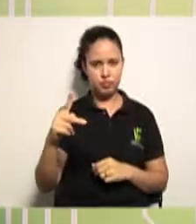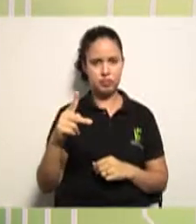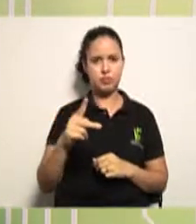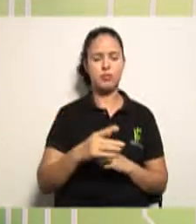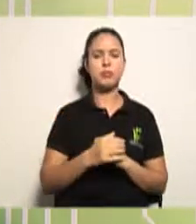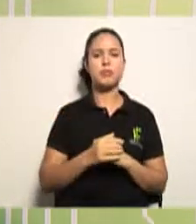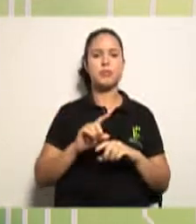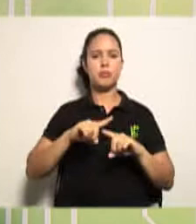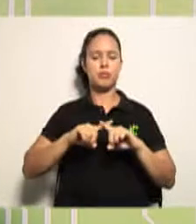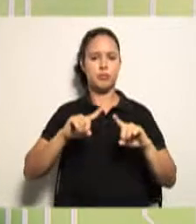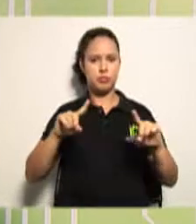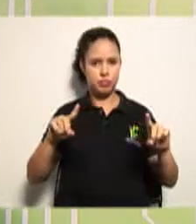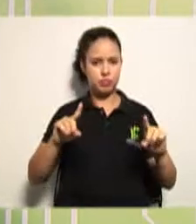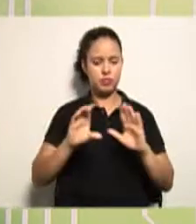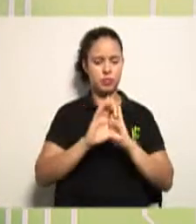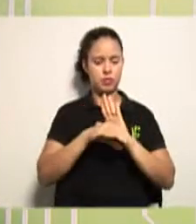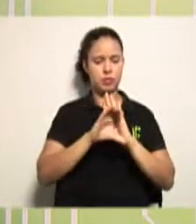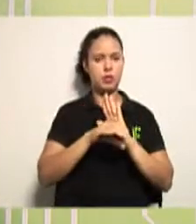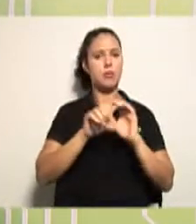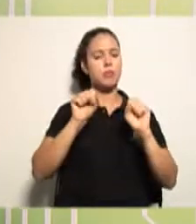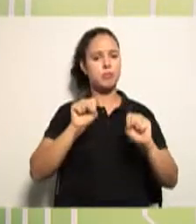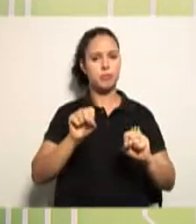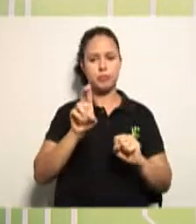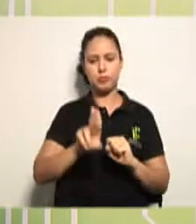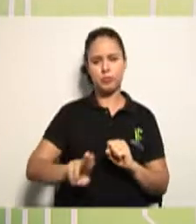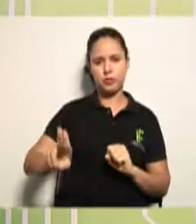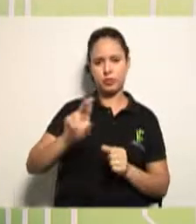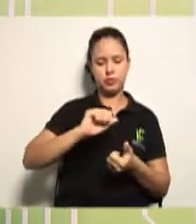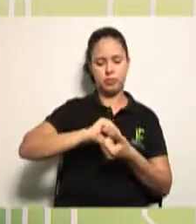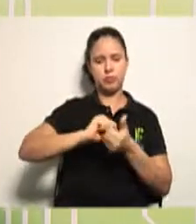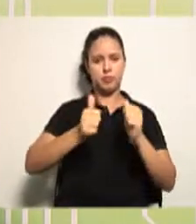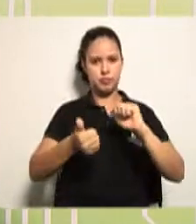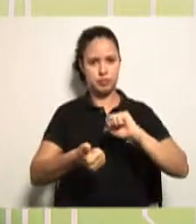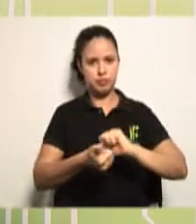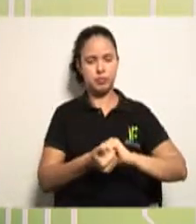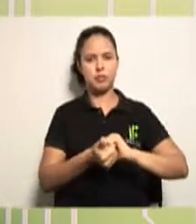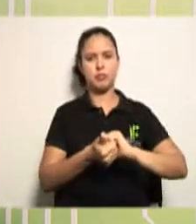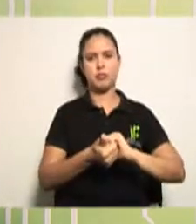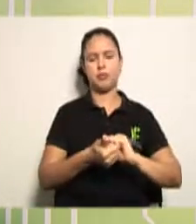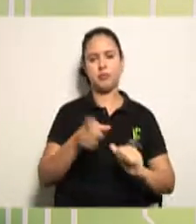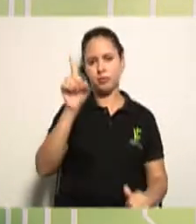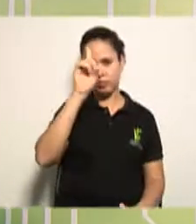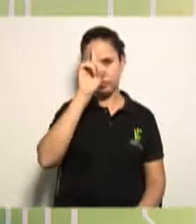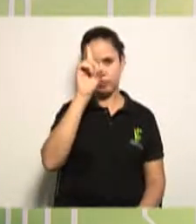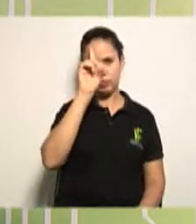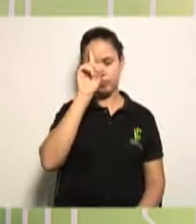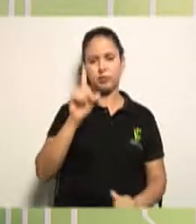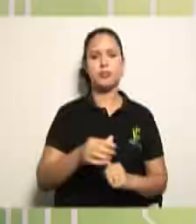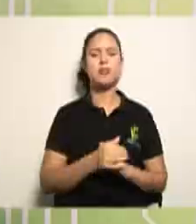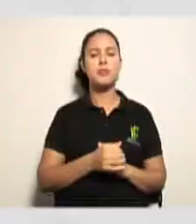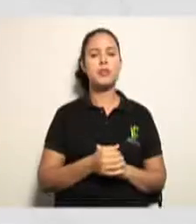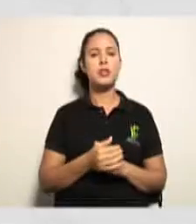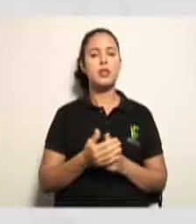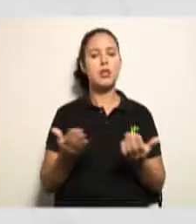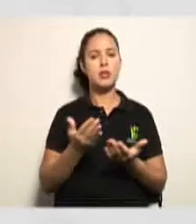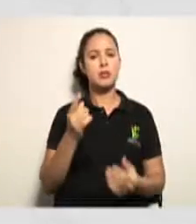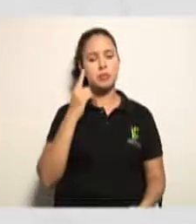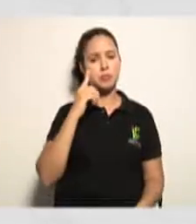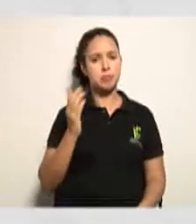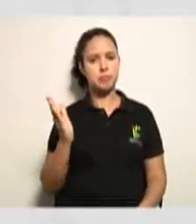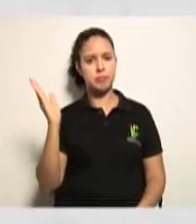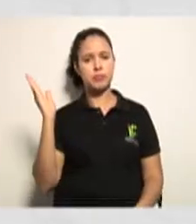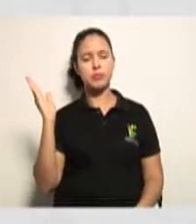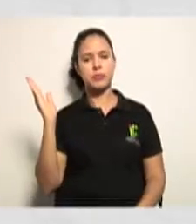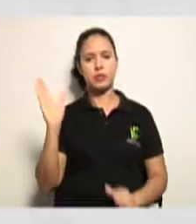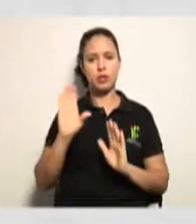mas esses conceitos, eles podem ser aplicados e adaptados para o nosso dia a dia. Vamos trazer um conceito aqui que